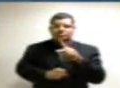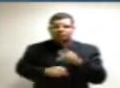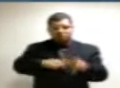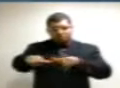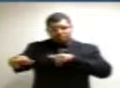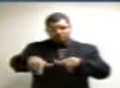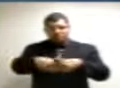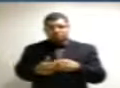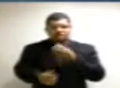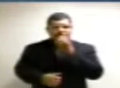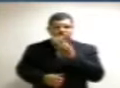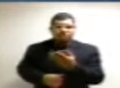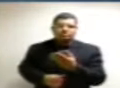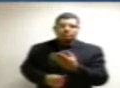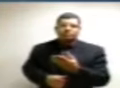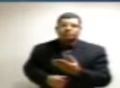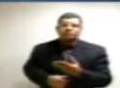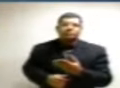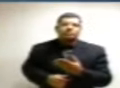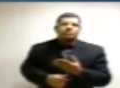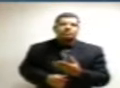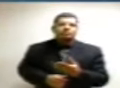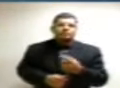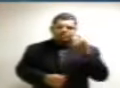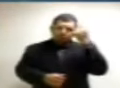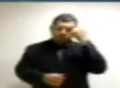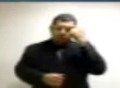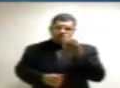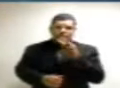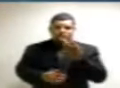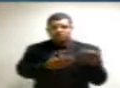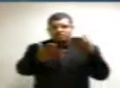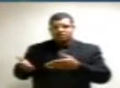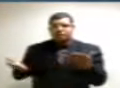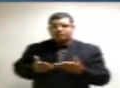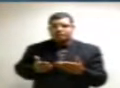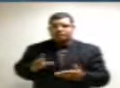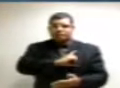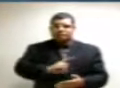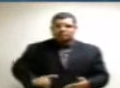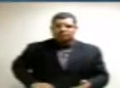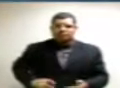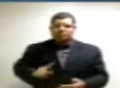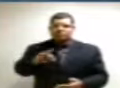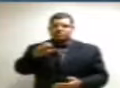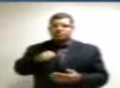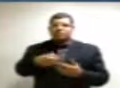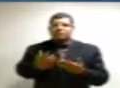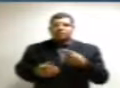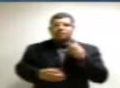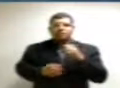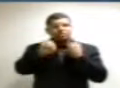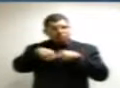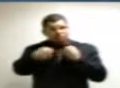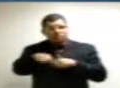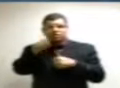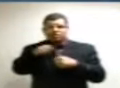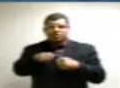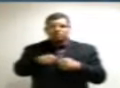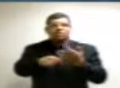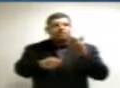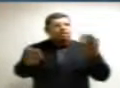Vossa Excelência. No entanto, a reflexão que eu quero trazer a esta casa, deputado Luiz Castro, é que nós